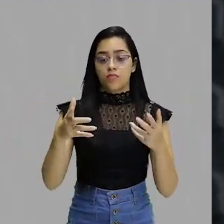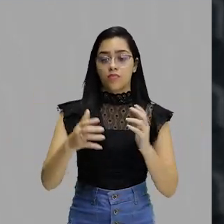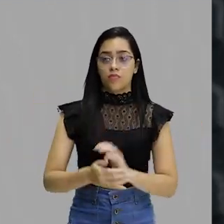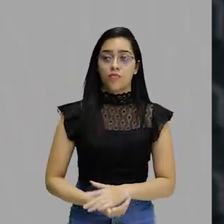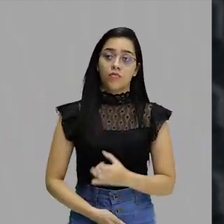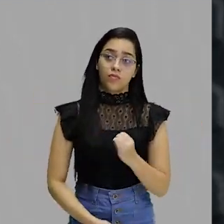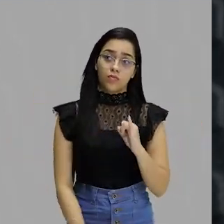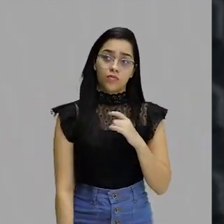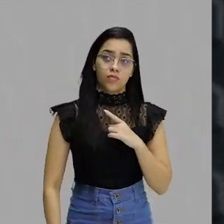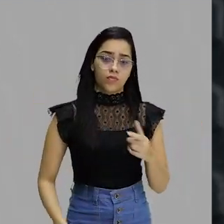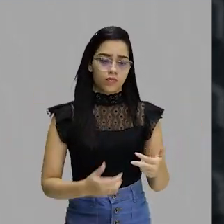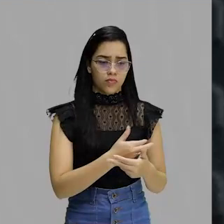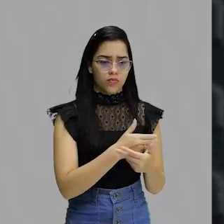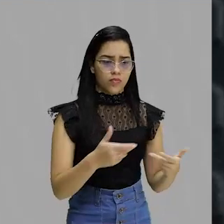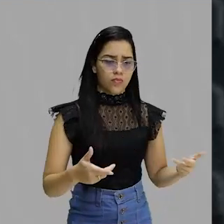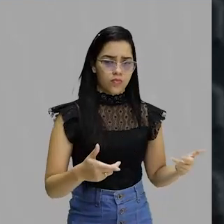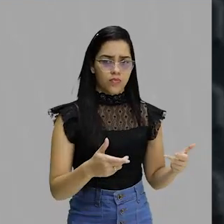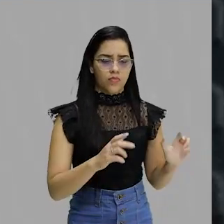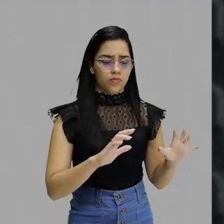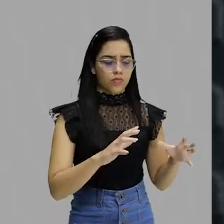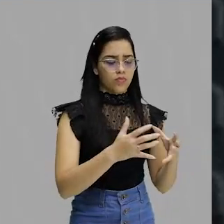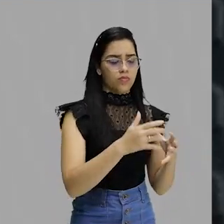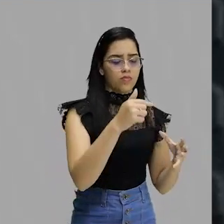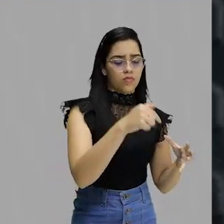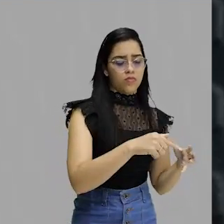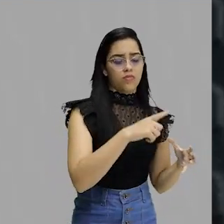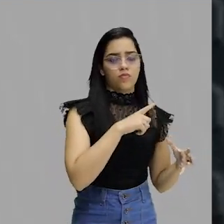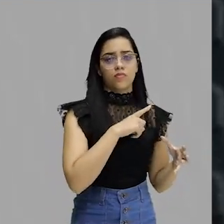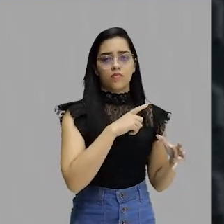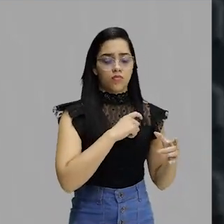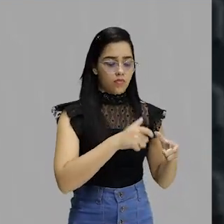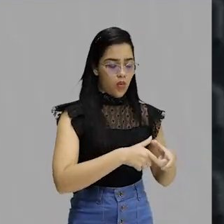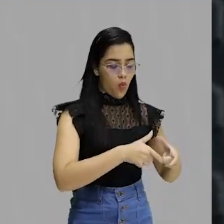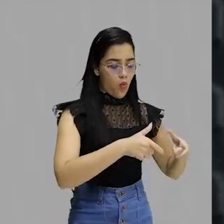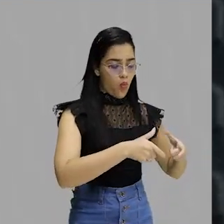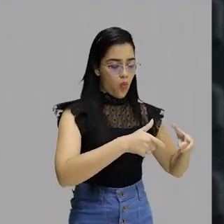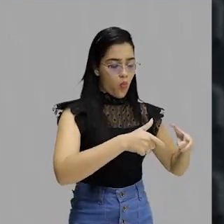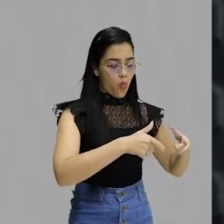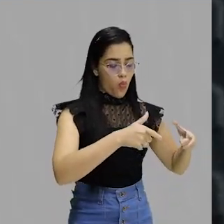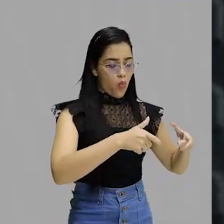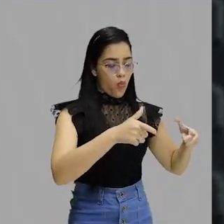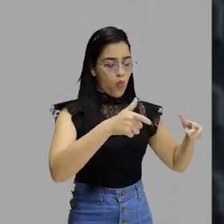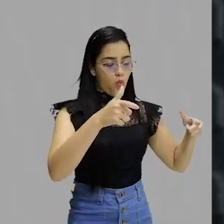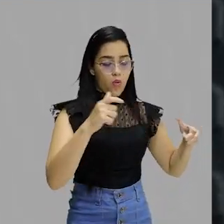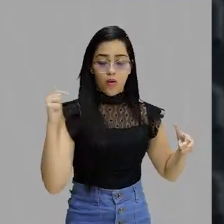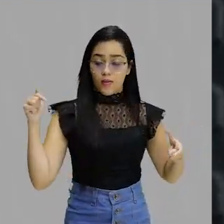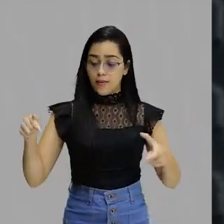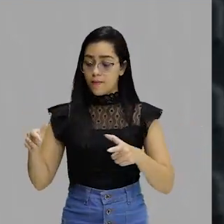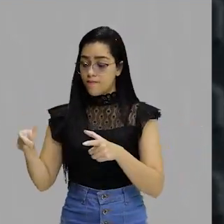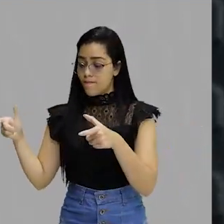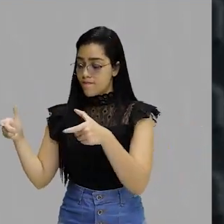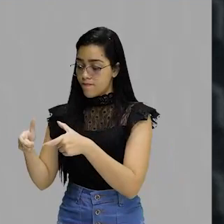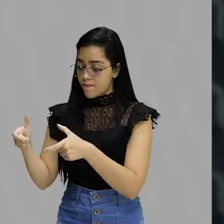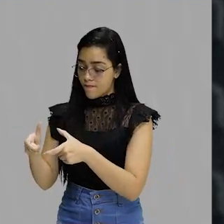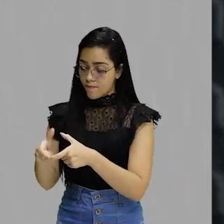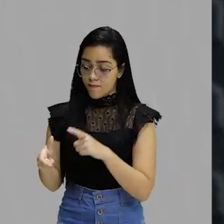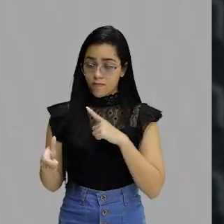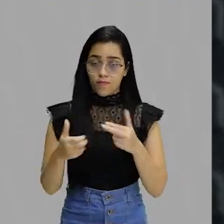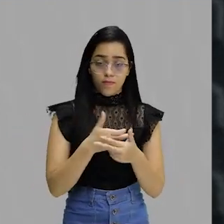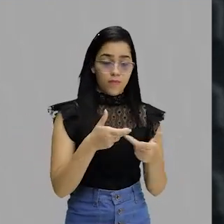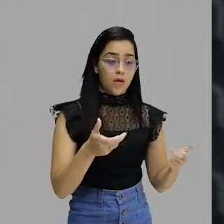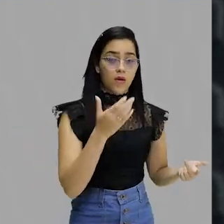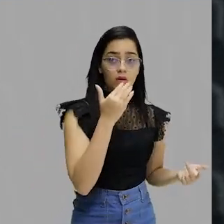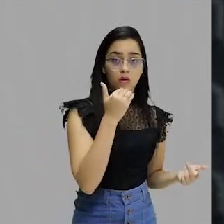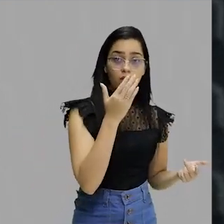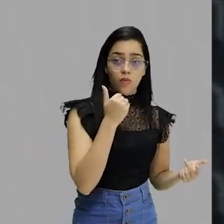Se eu tiver muitas presas, né, ali se reproduzindo, e poucos predadores, vai ter muitos